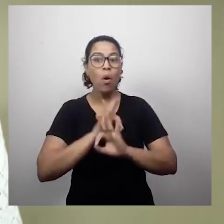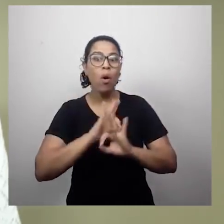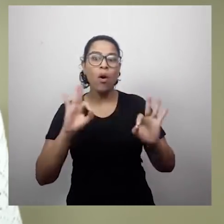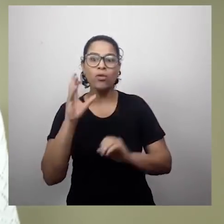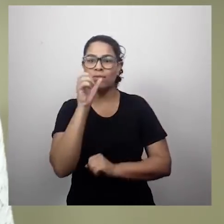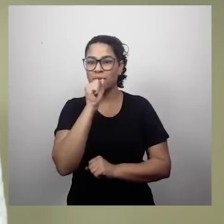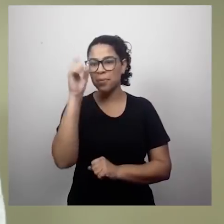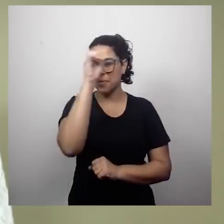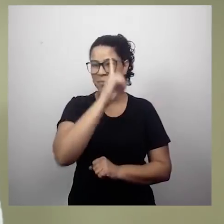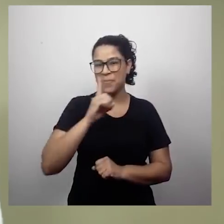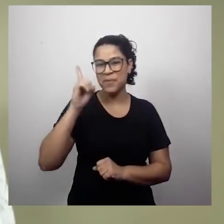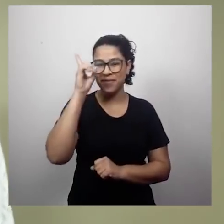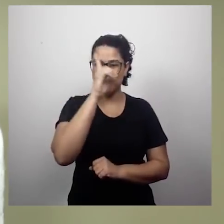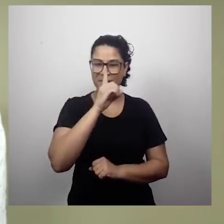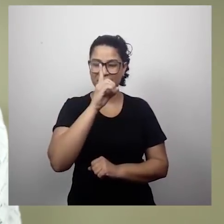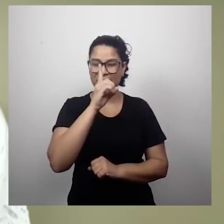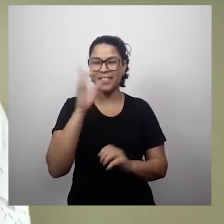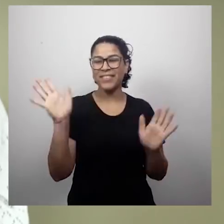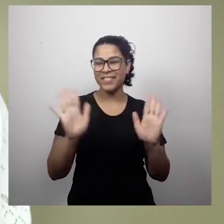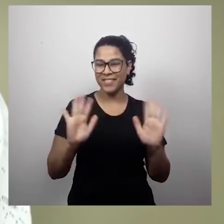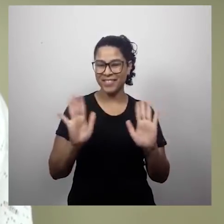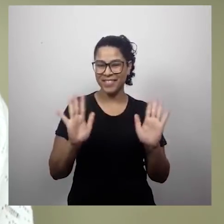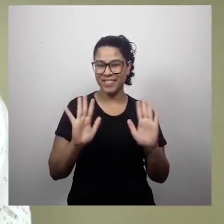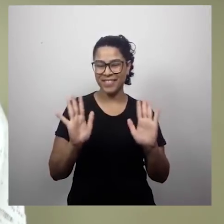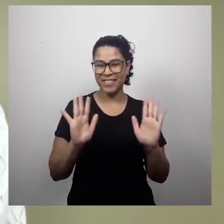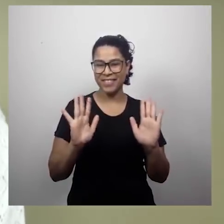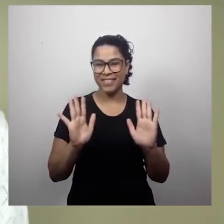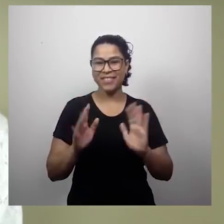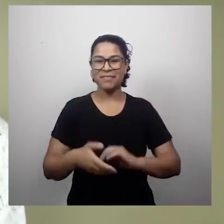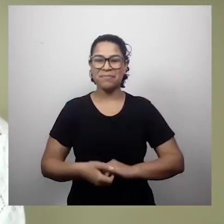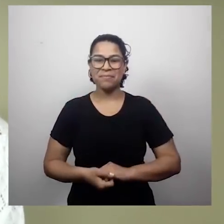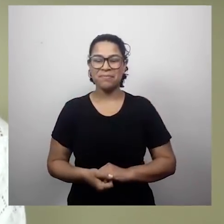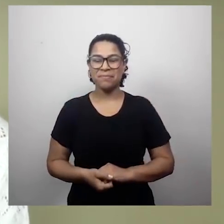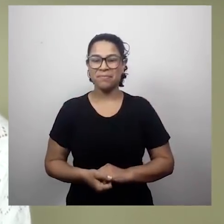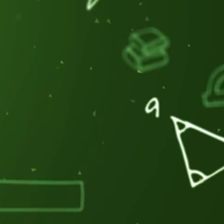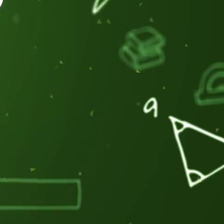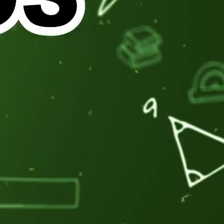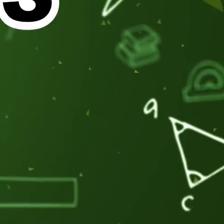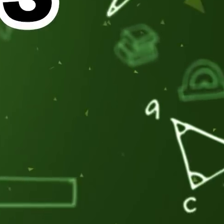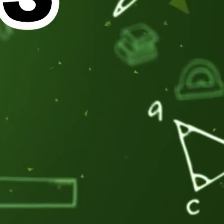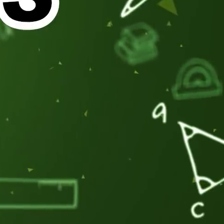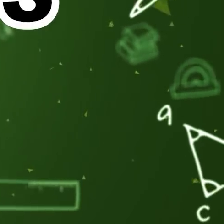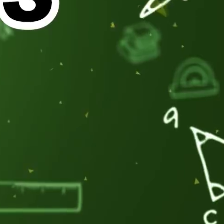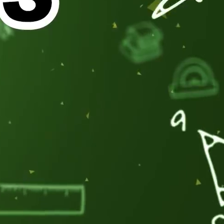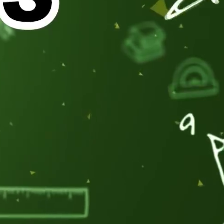Tenham um excelente final de semana e até segunda. Tchau, tchau!